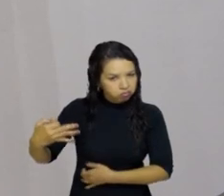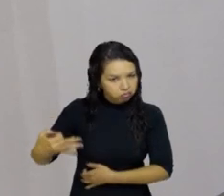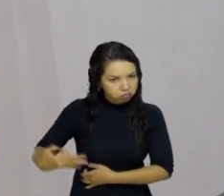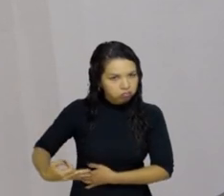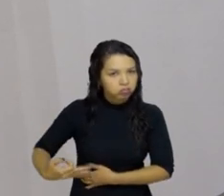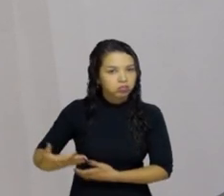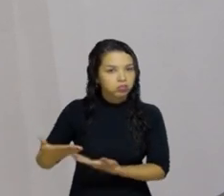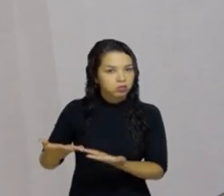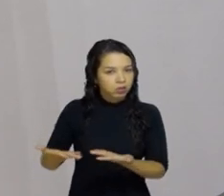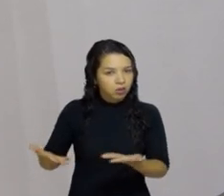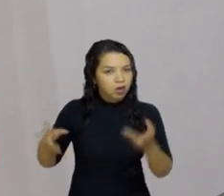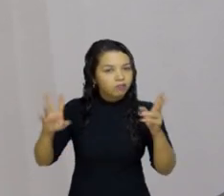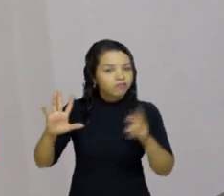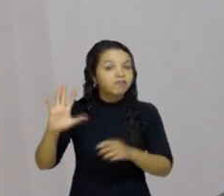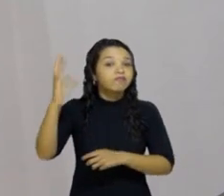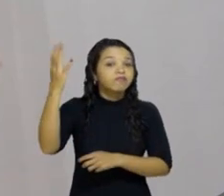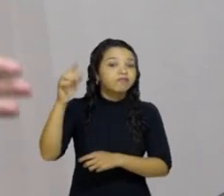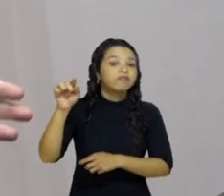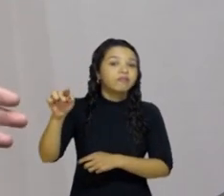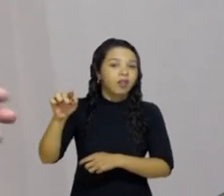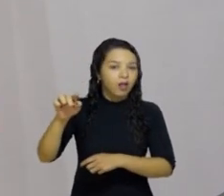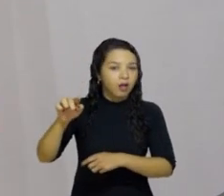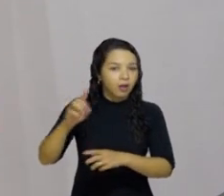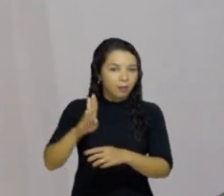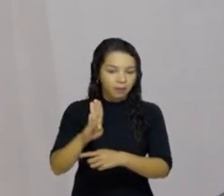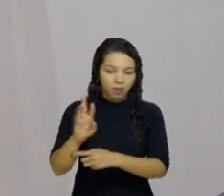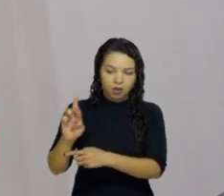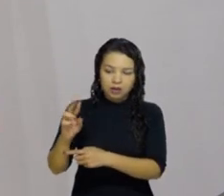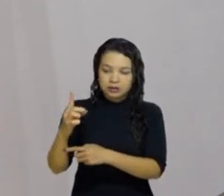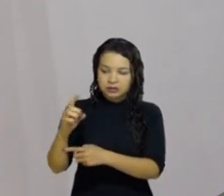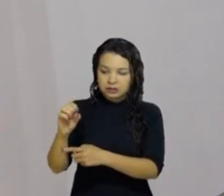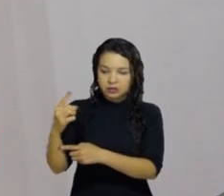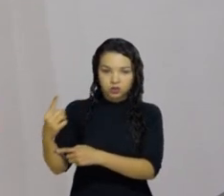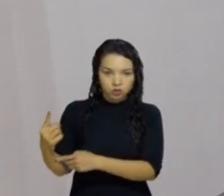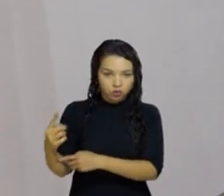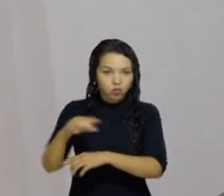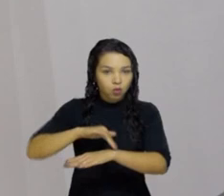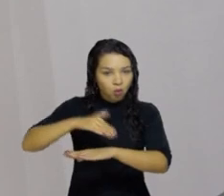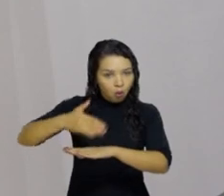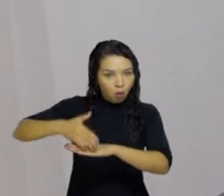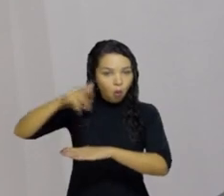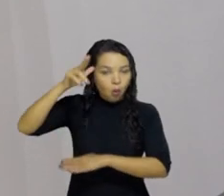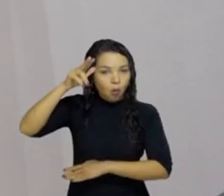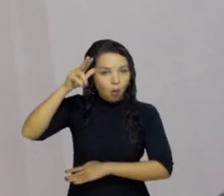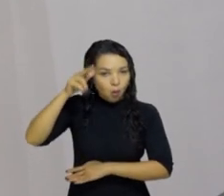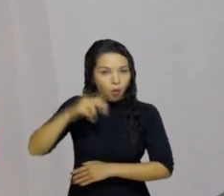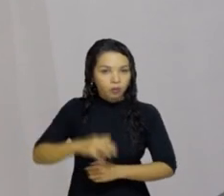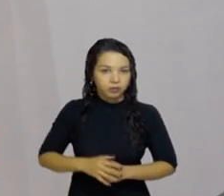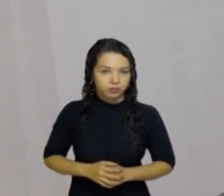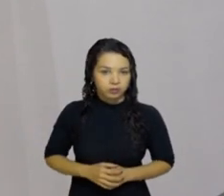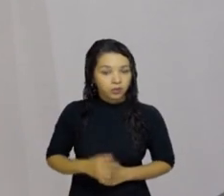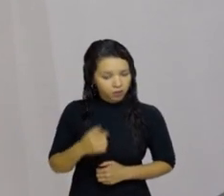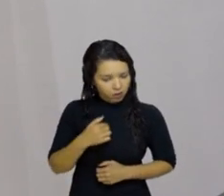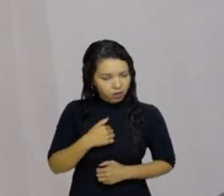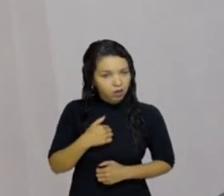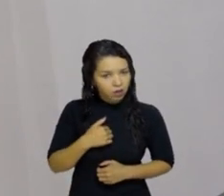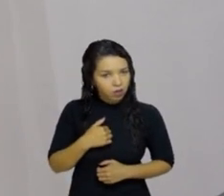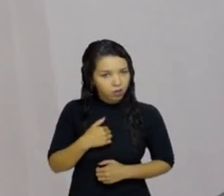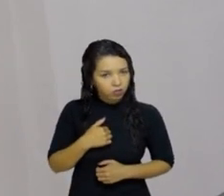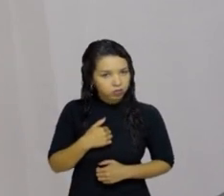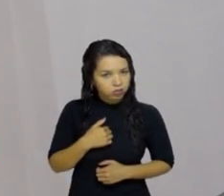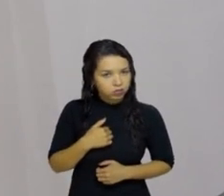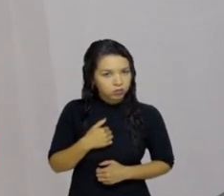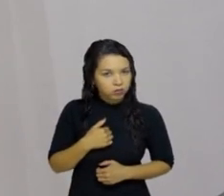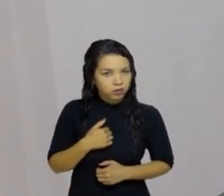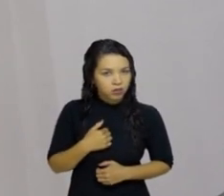situação da BR-101 nos Morros do Cavalo, no sul de Santa Catarina, mas nós, aqui na